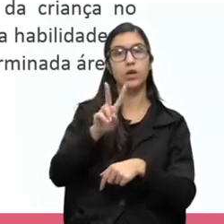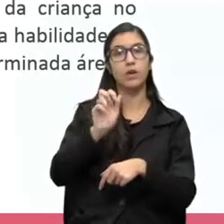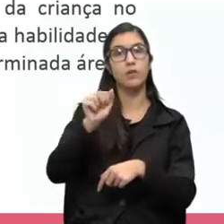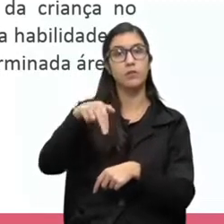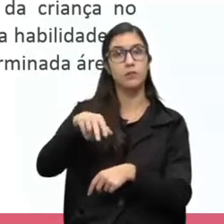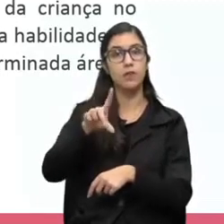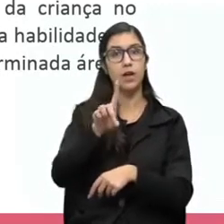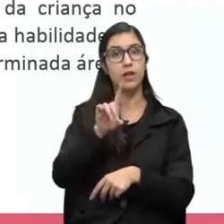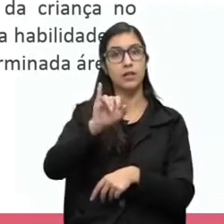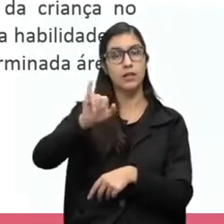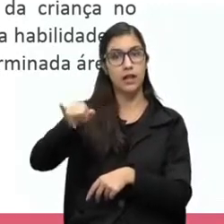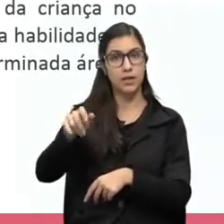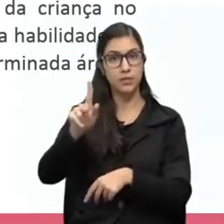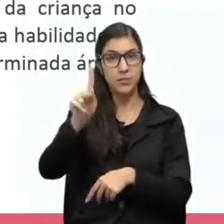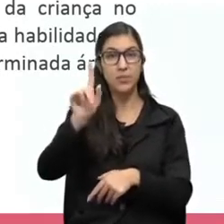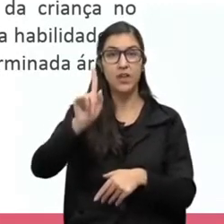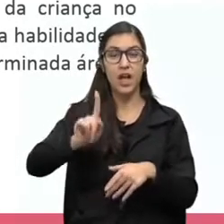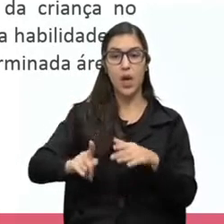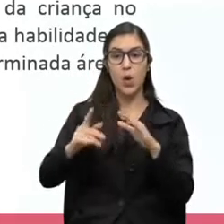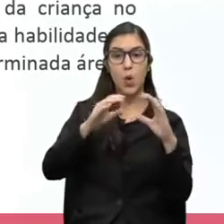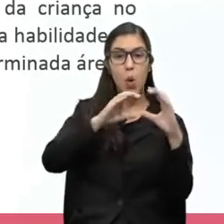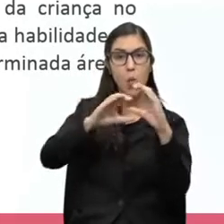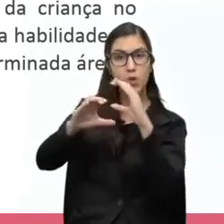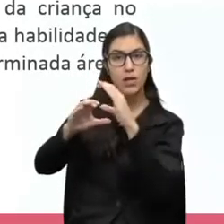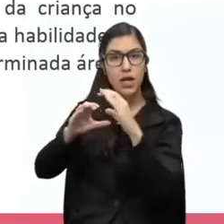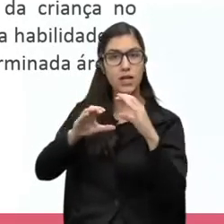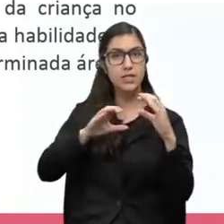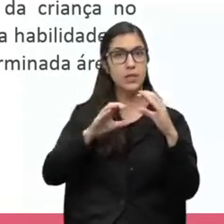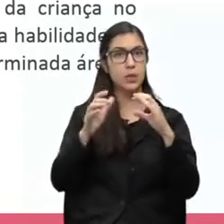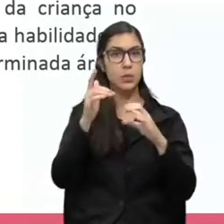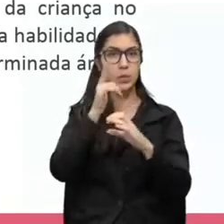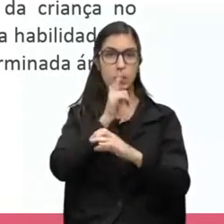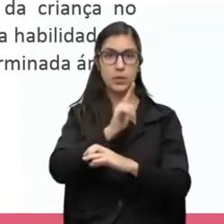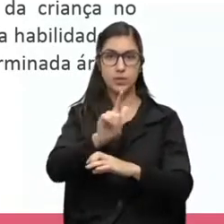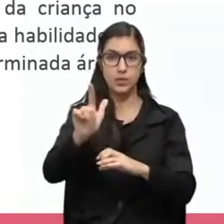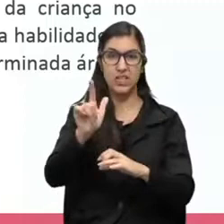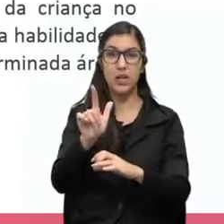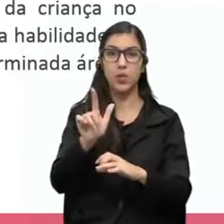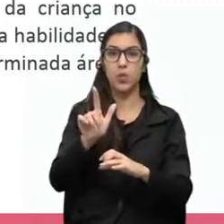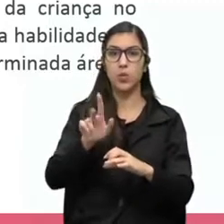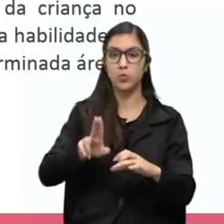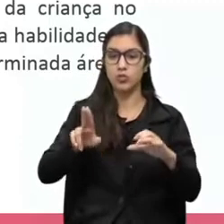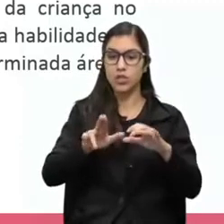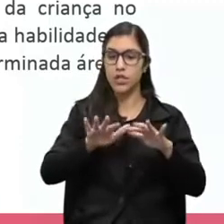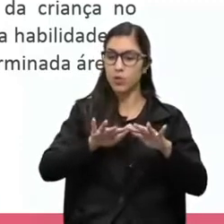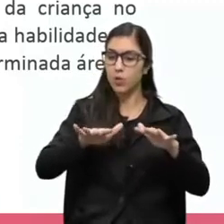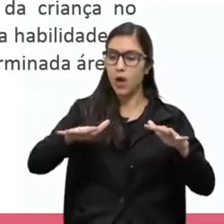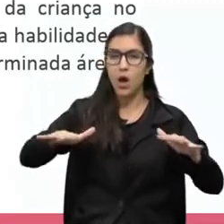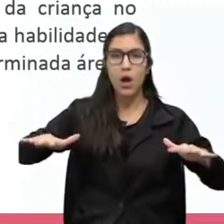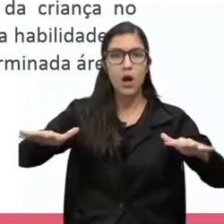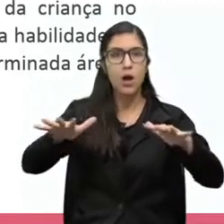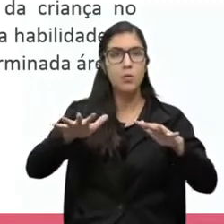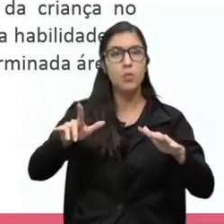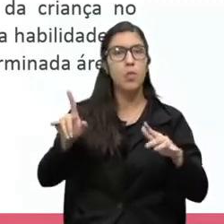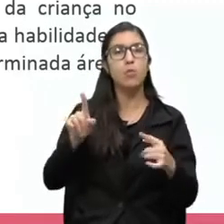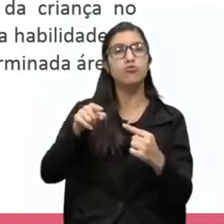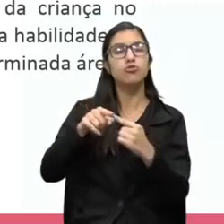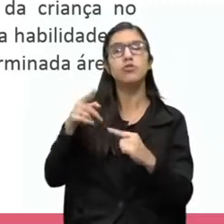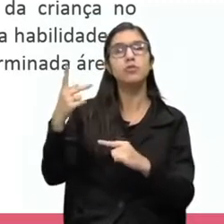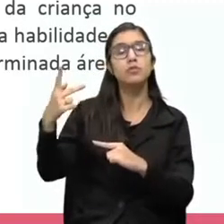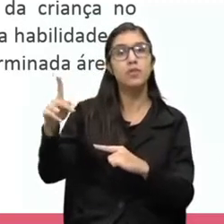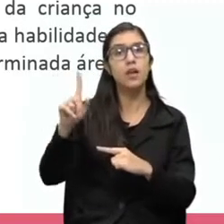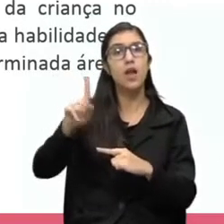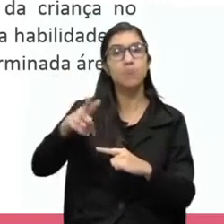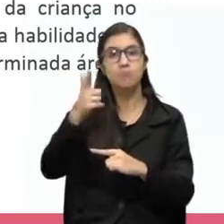pela ampliação comunicativa entre o mediador e a criança, utilizando um espaço mais amplo. O objetivo dessa atividade